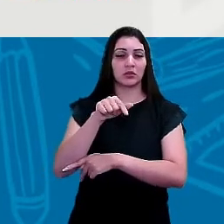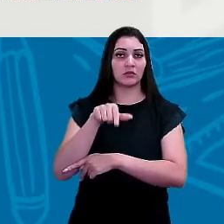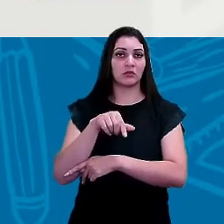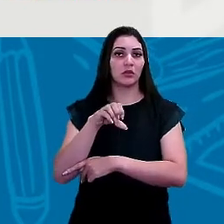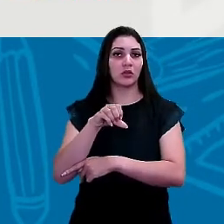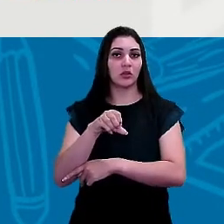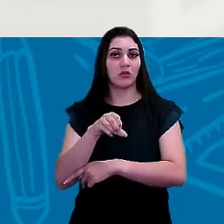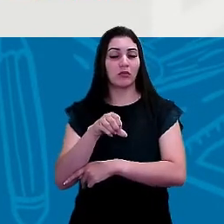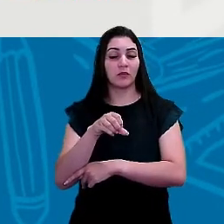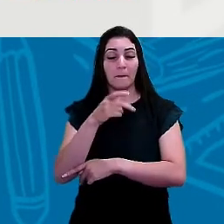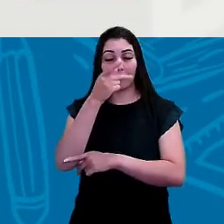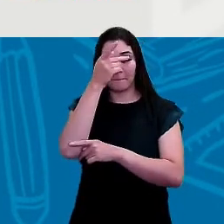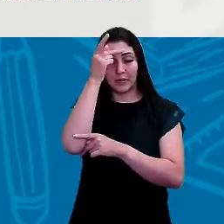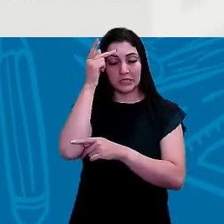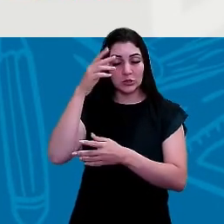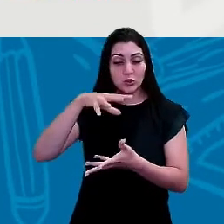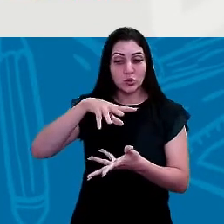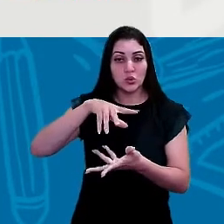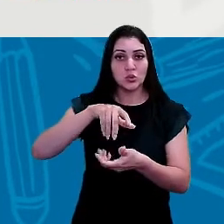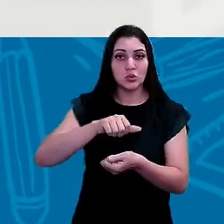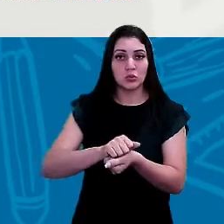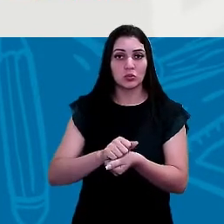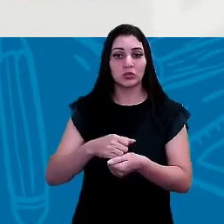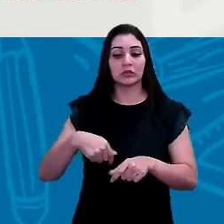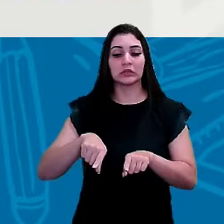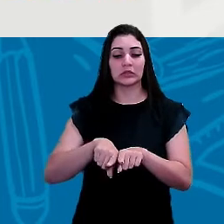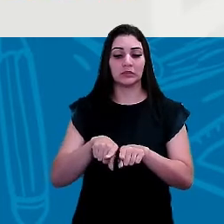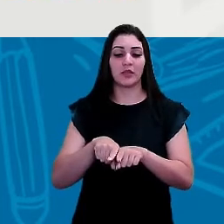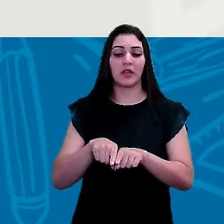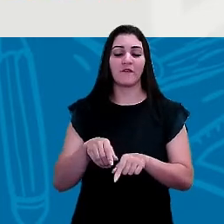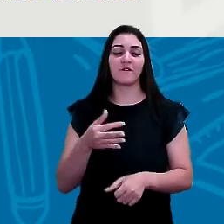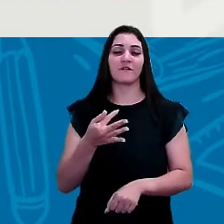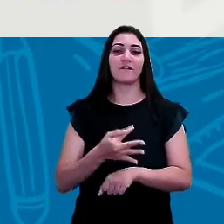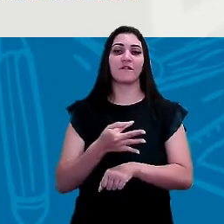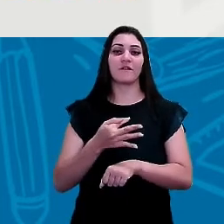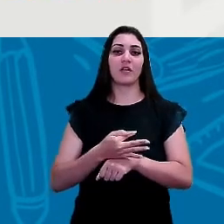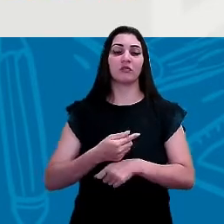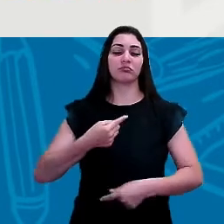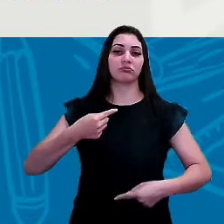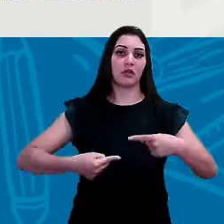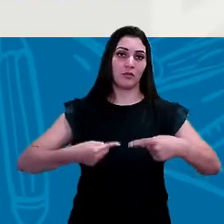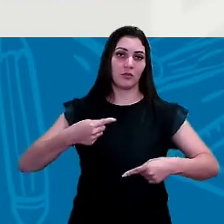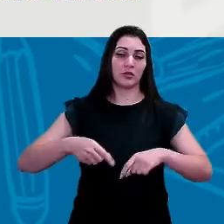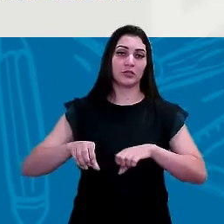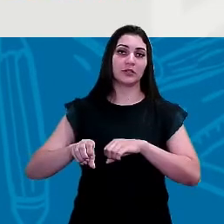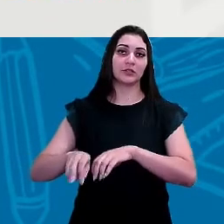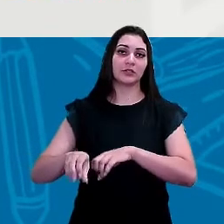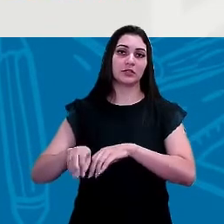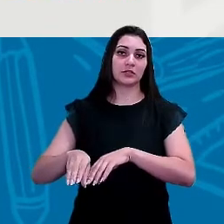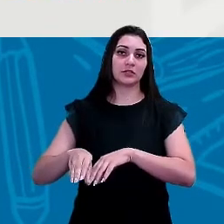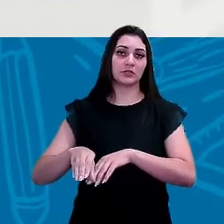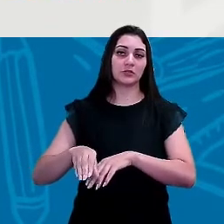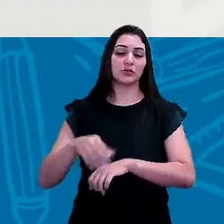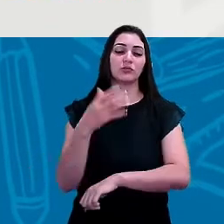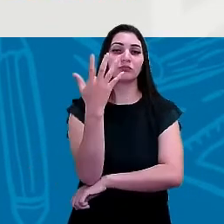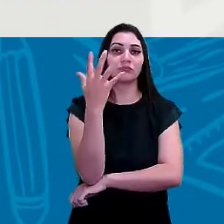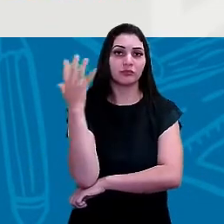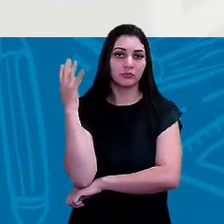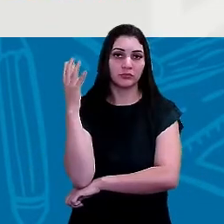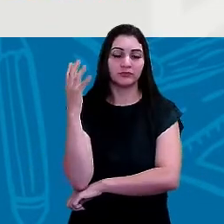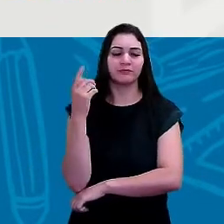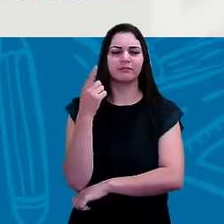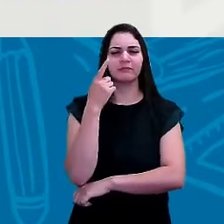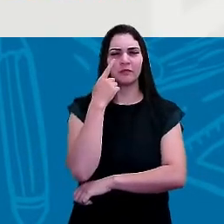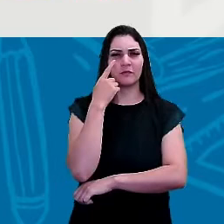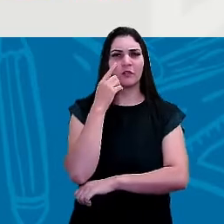mundo, e a ineficácia da política de educação ambiental. Veja bem, o